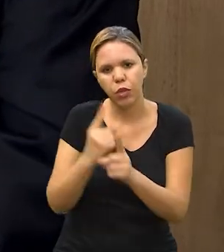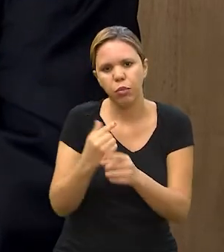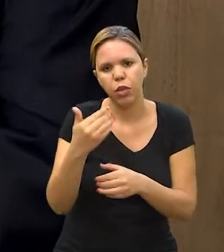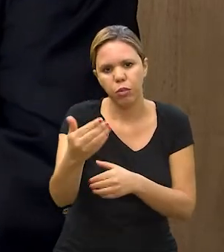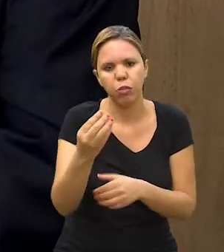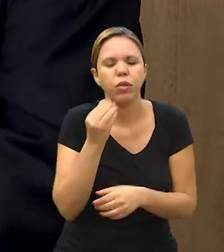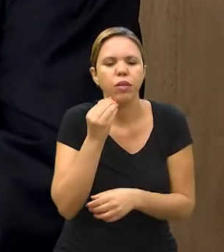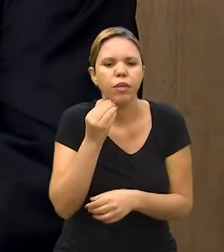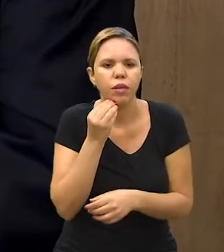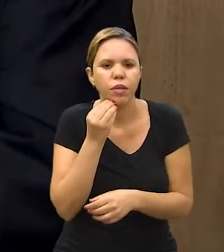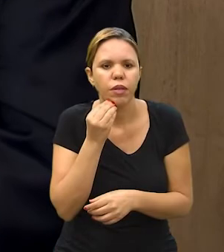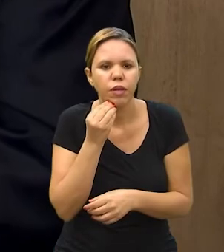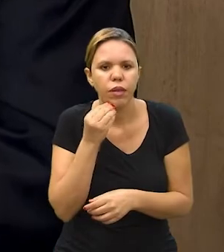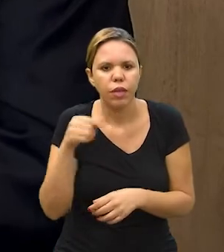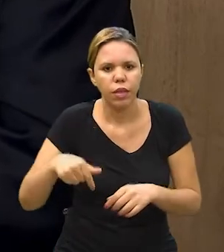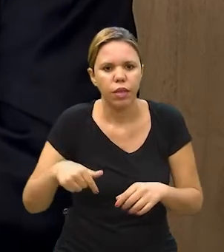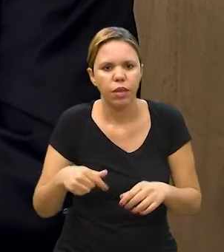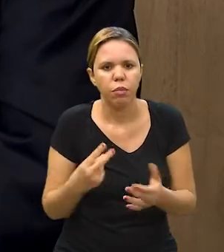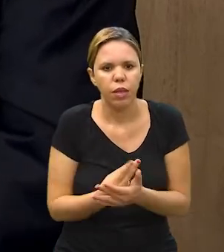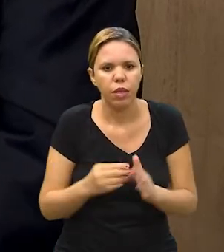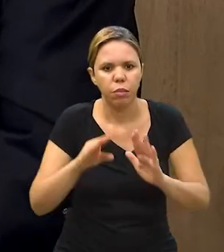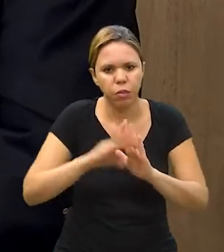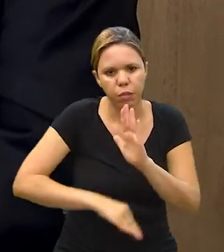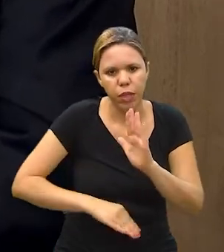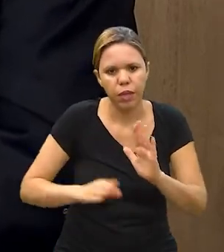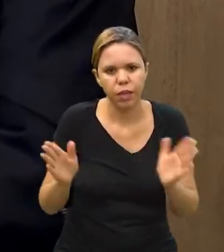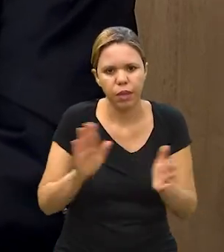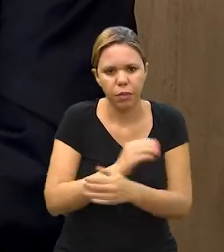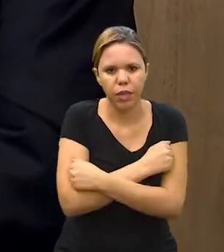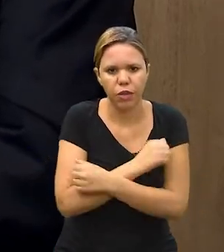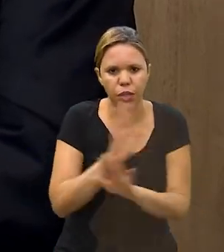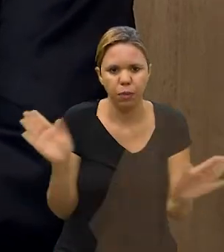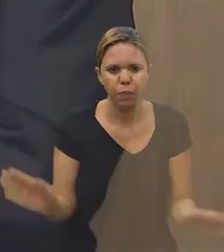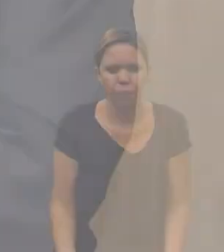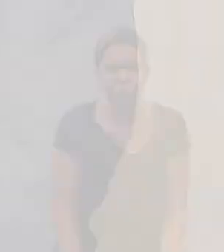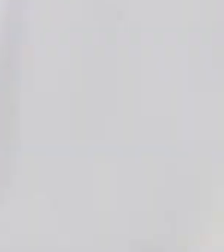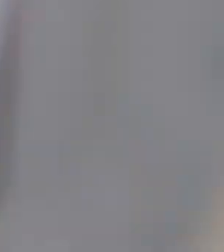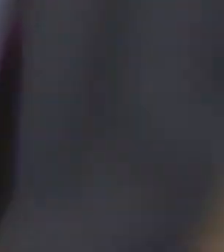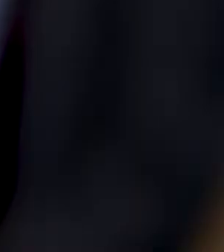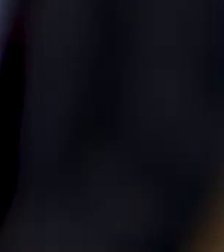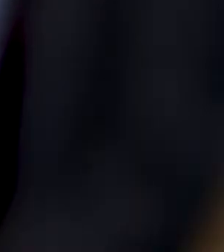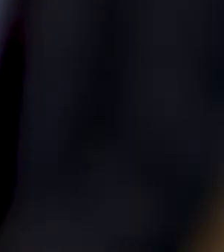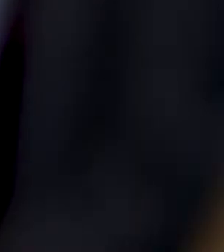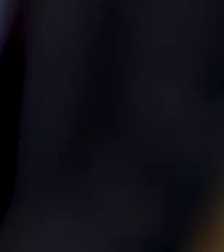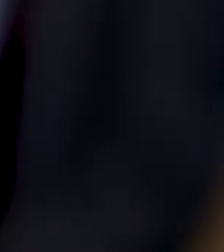numa próxima oportunidade aqui mesmo no Em Pauta. Um abraço, até lá. Tchau.